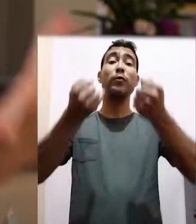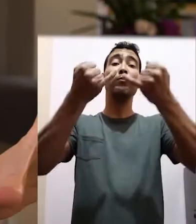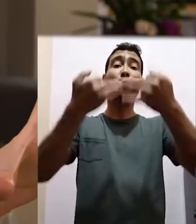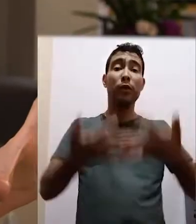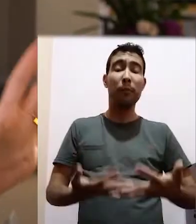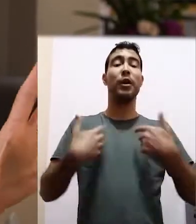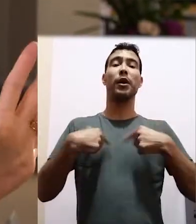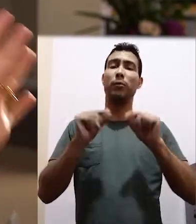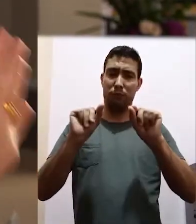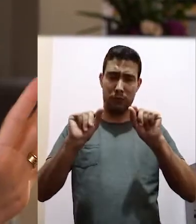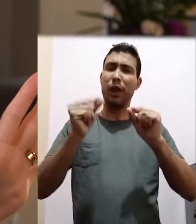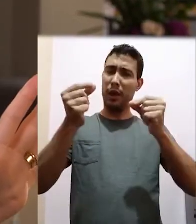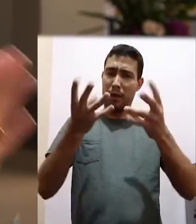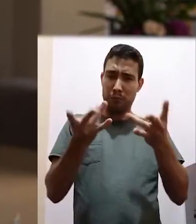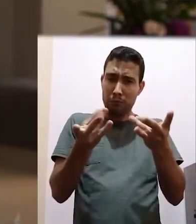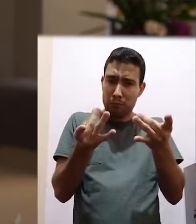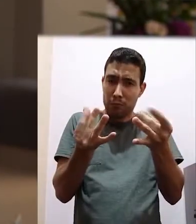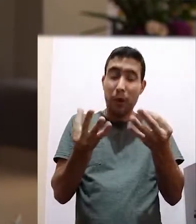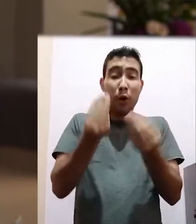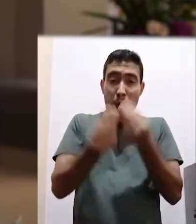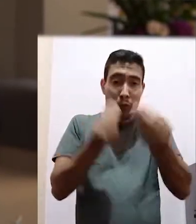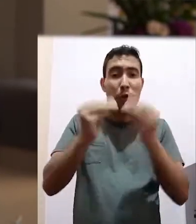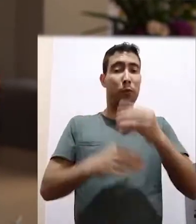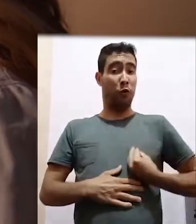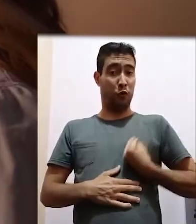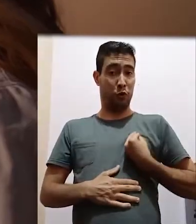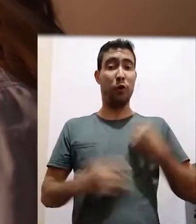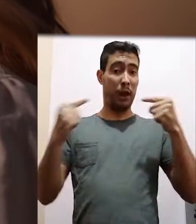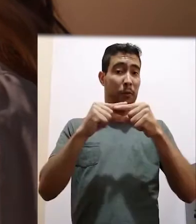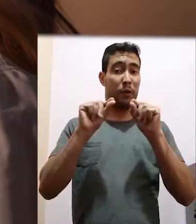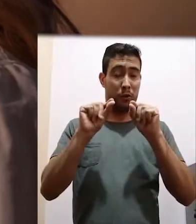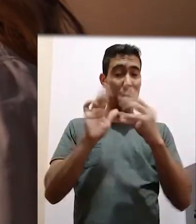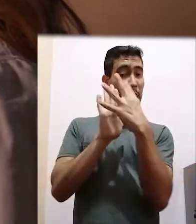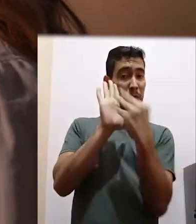Então, vamos explicar um pouco mais detalhadamente como funciona esse modelo híbrido.